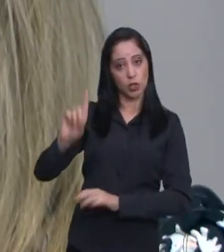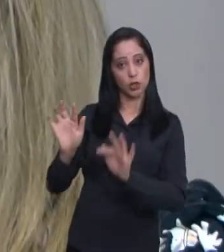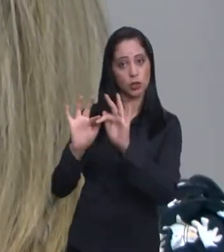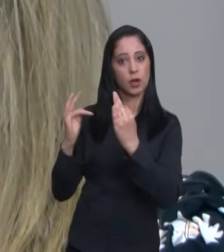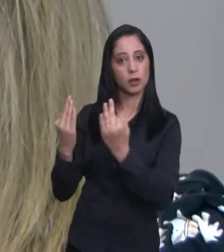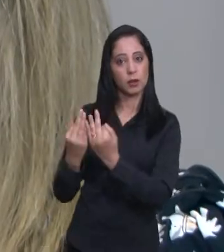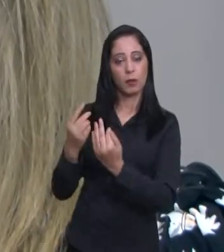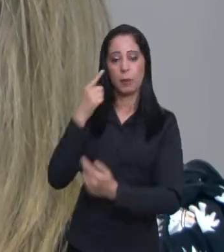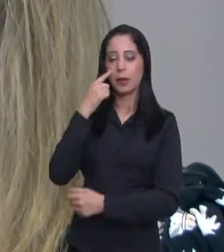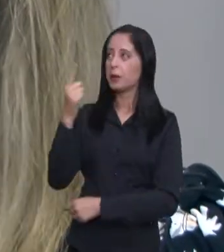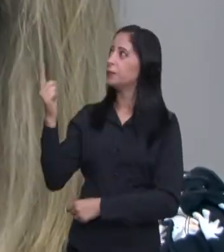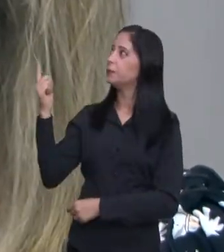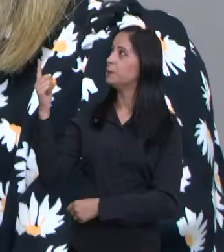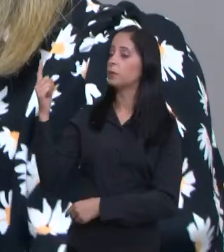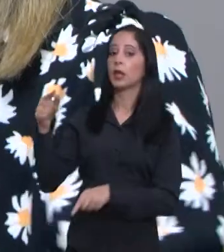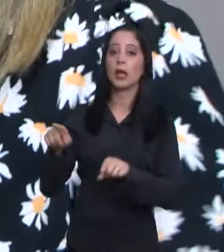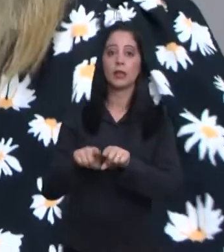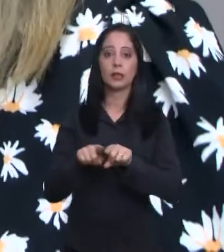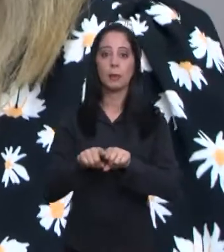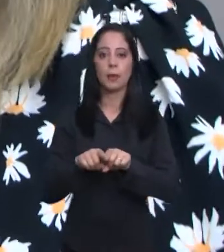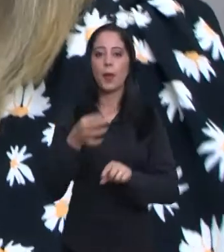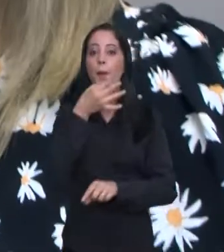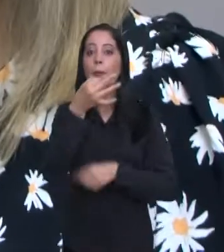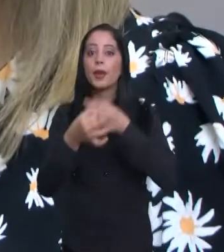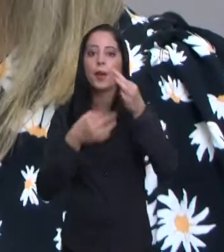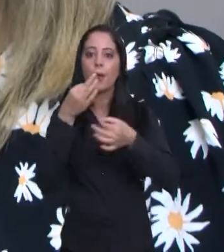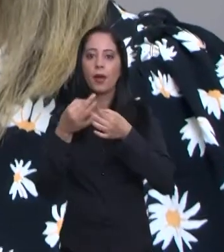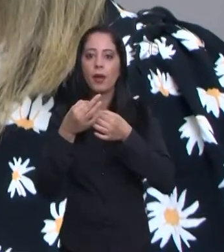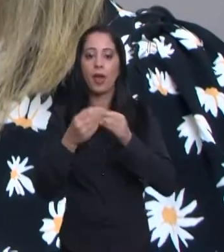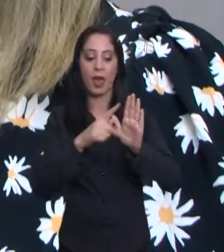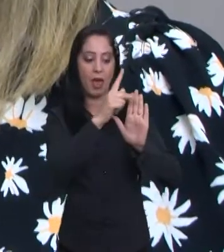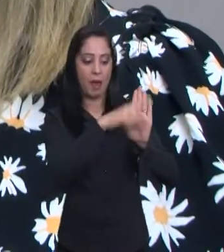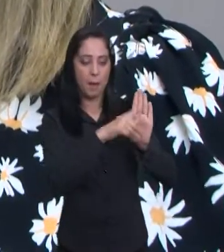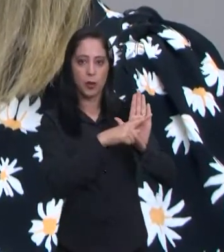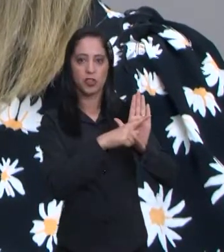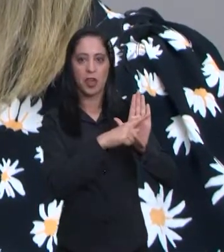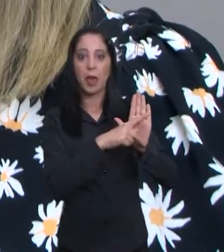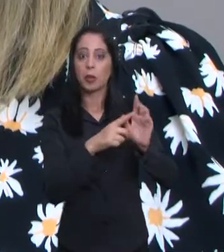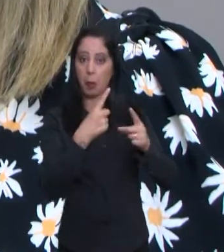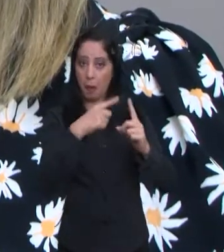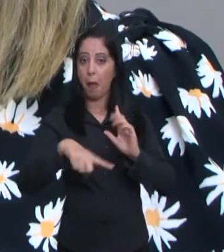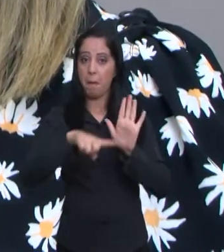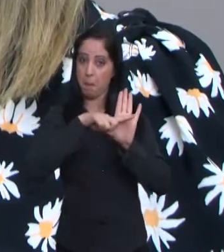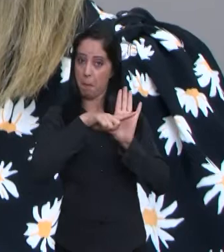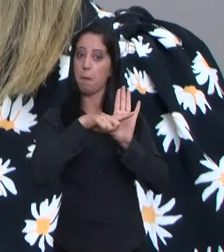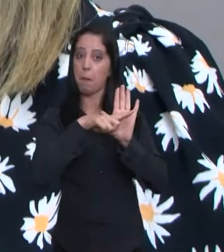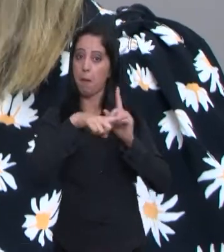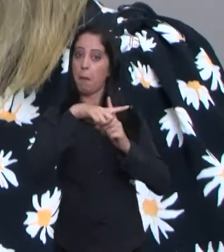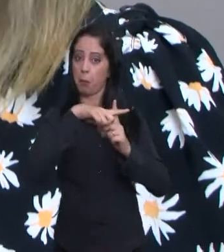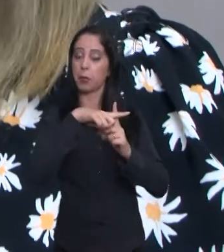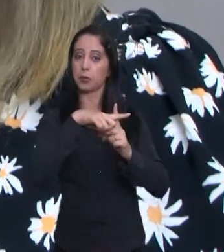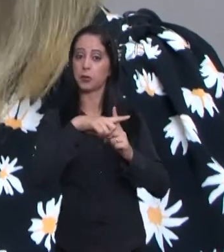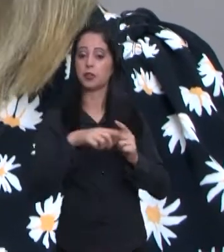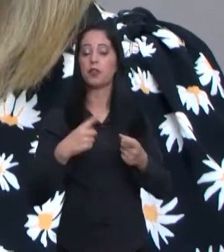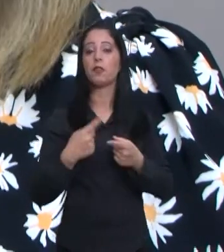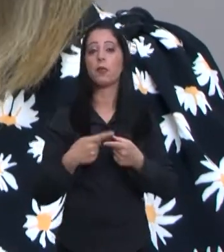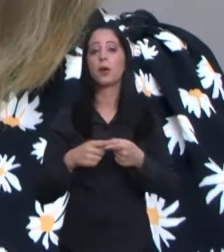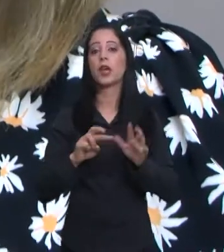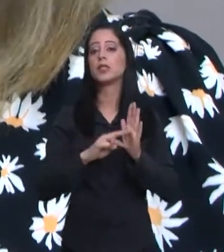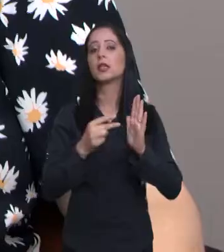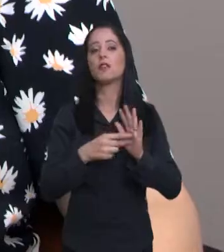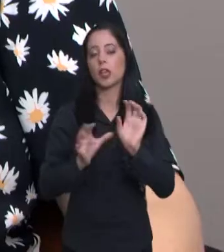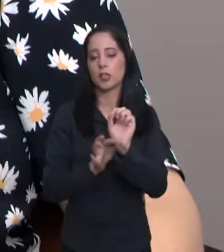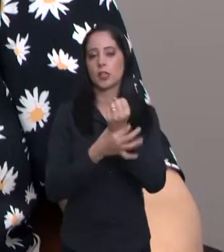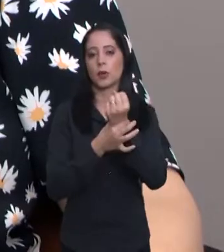Direito da família Ana Paula Casagrande também ver a medida como positiva mais uma forma de oferecer proteção e